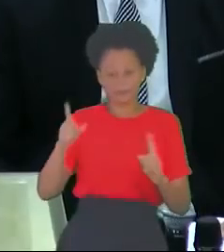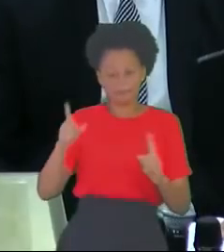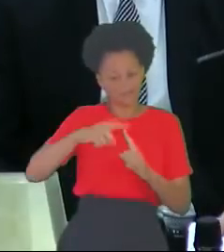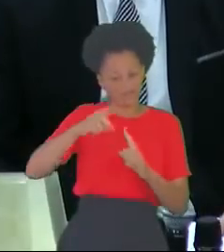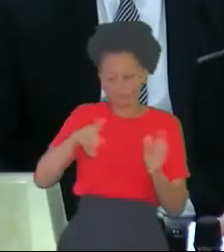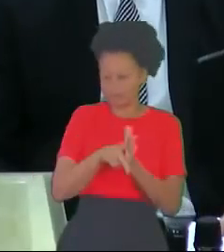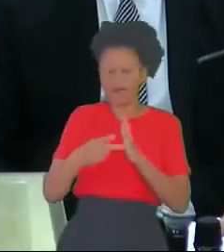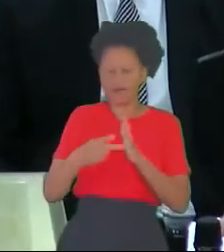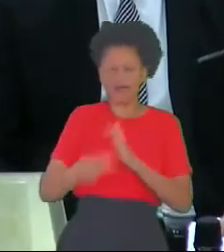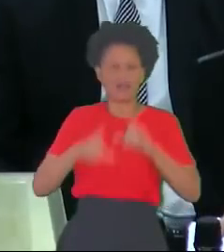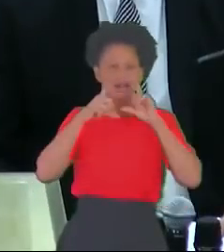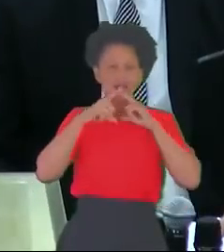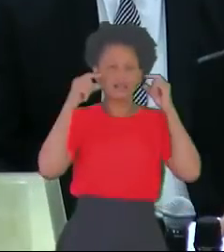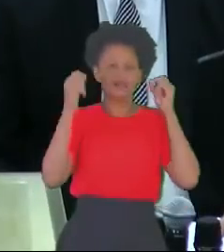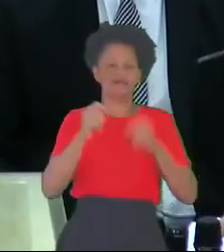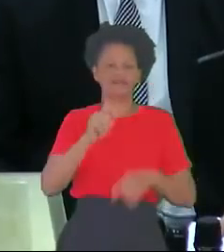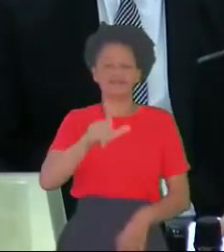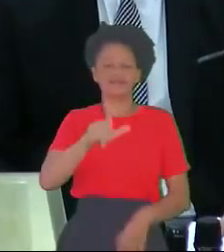Alagoas.